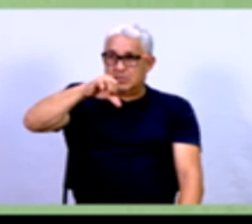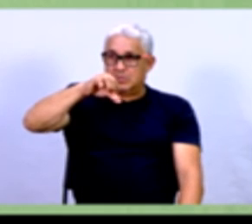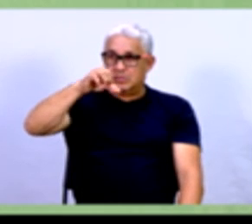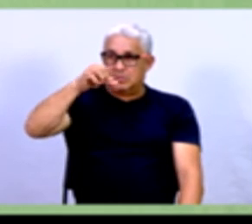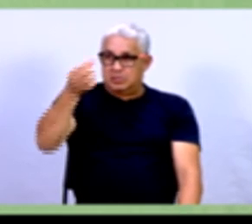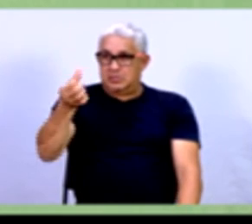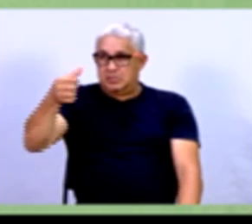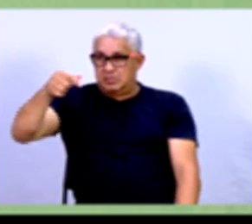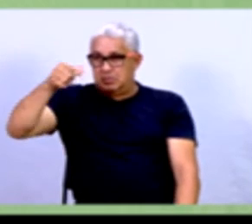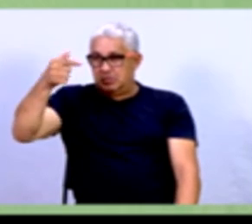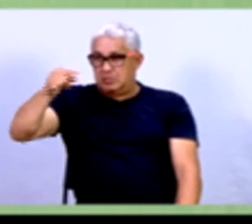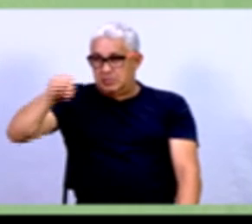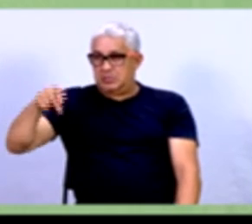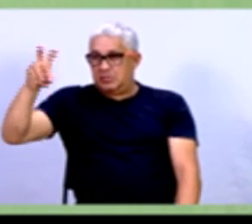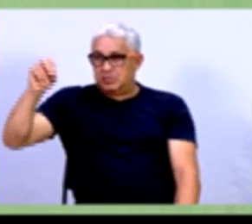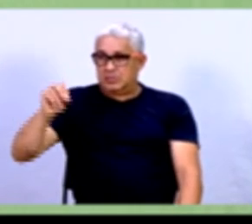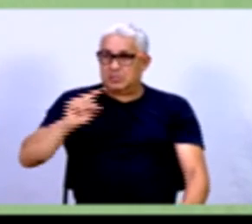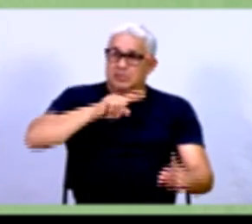967,50 mais 155.